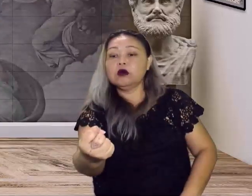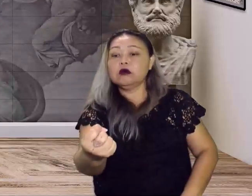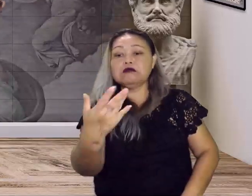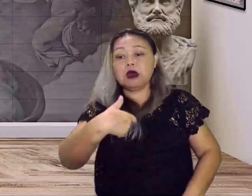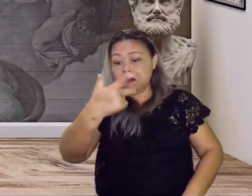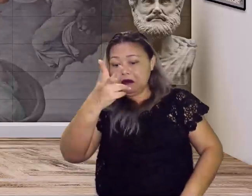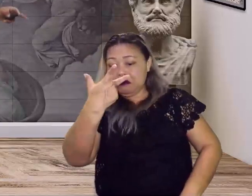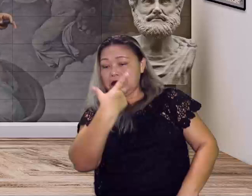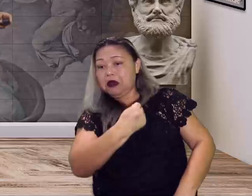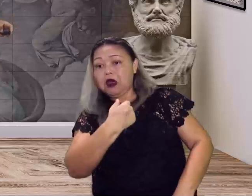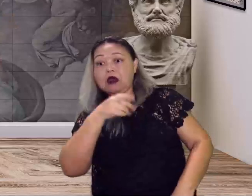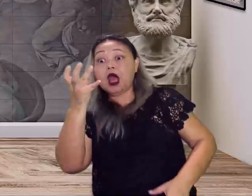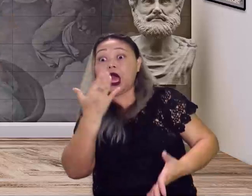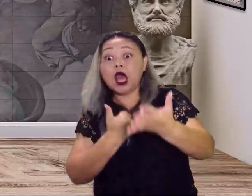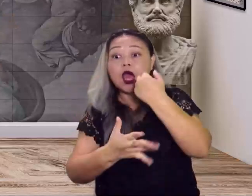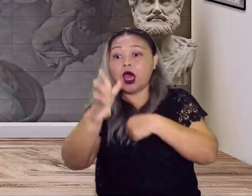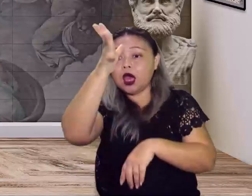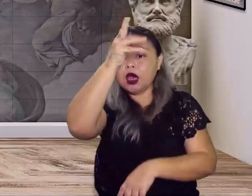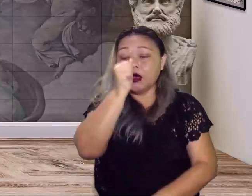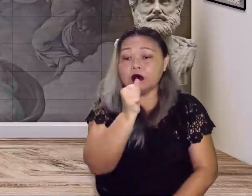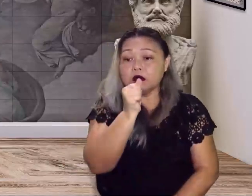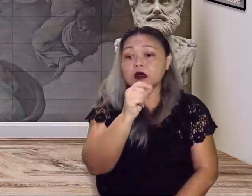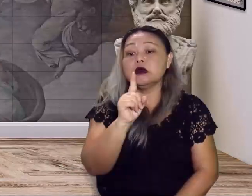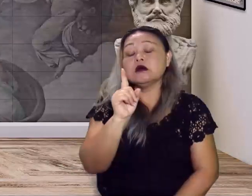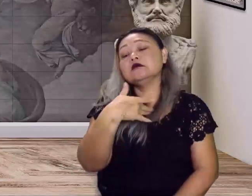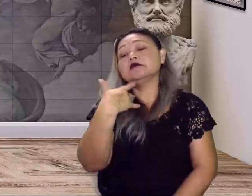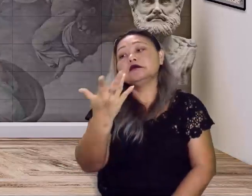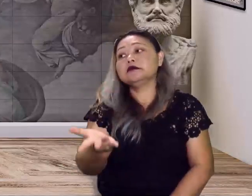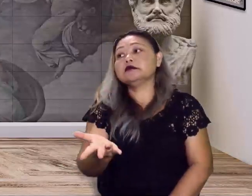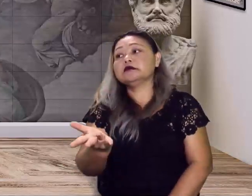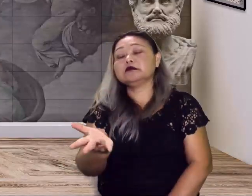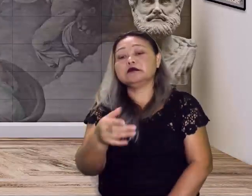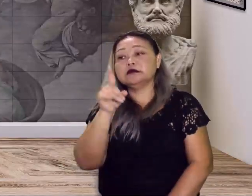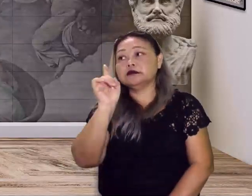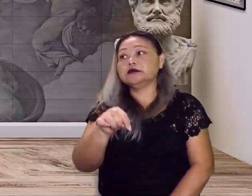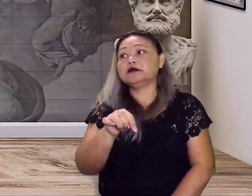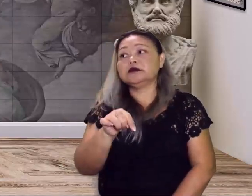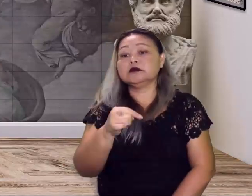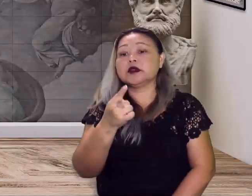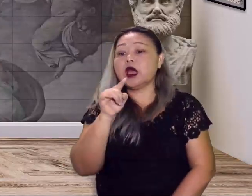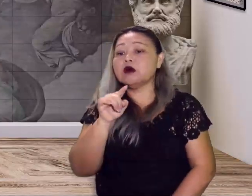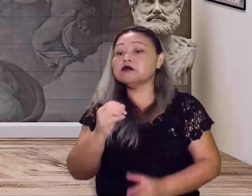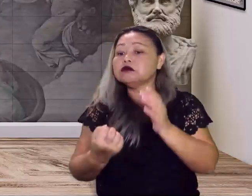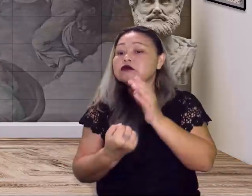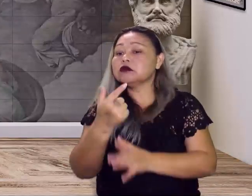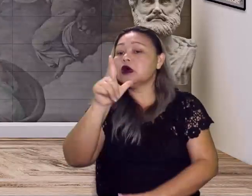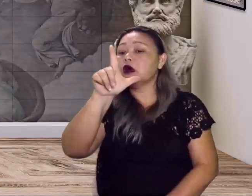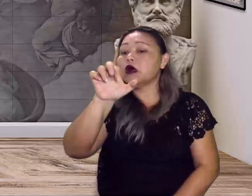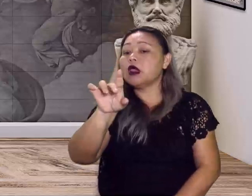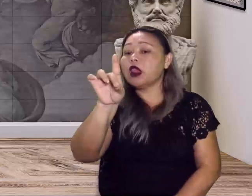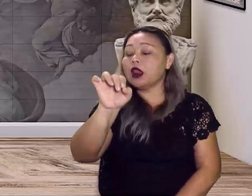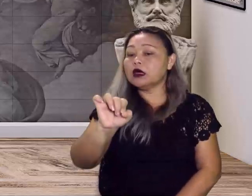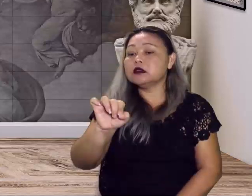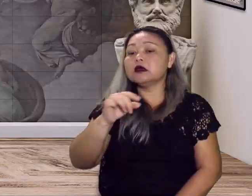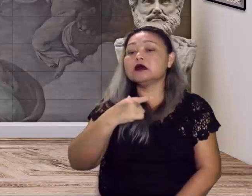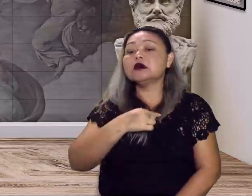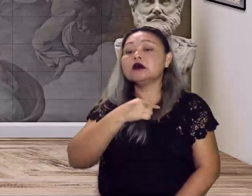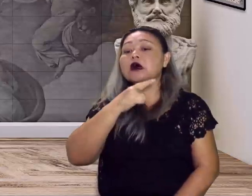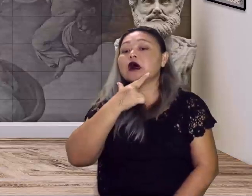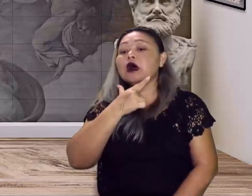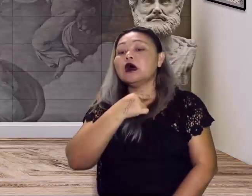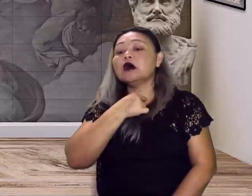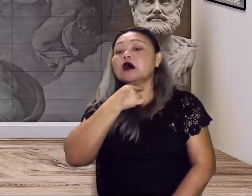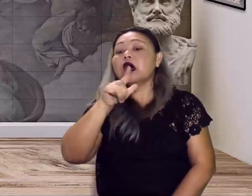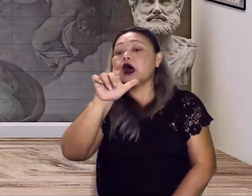mais belo que ele, ia devorar aquela galinha, a ave. Então aí surgiu a lenda da galinha da Angola, que é uma